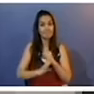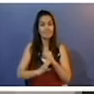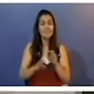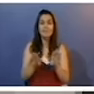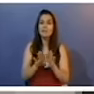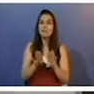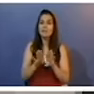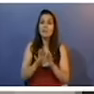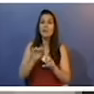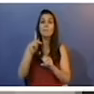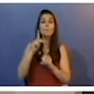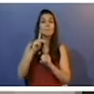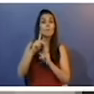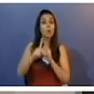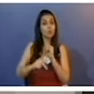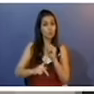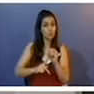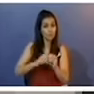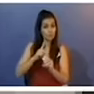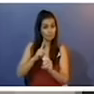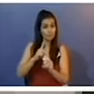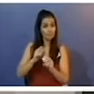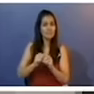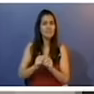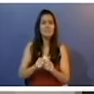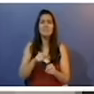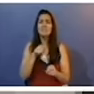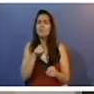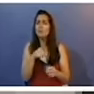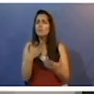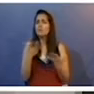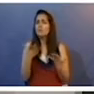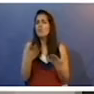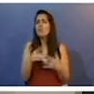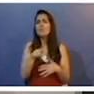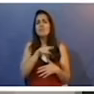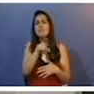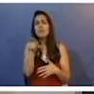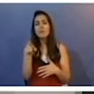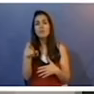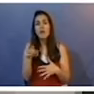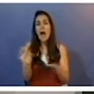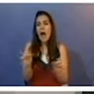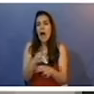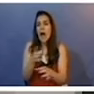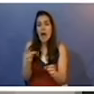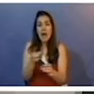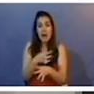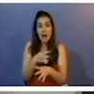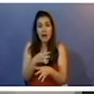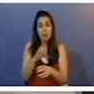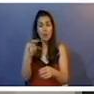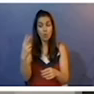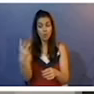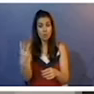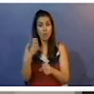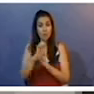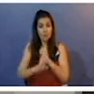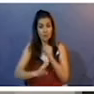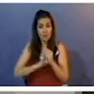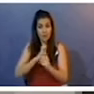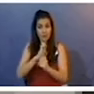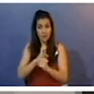prótons, seu número atômico. Então, quando o átomo termina com 2 elétrons na distribuição